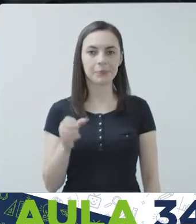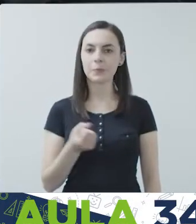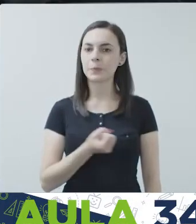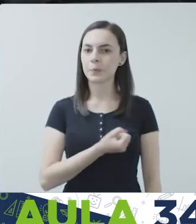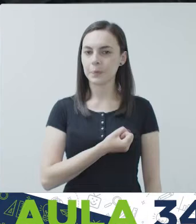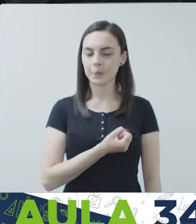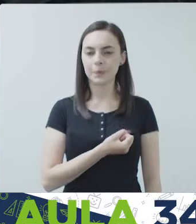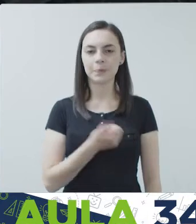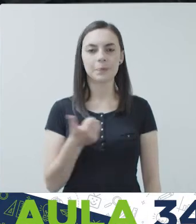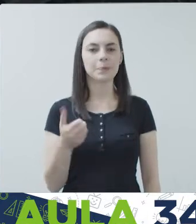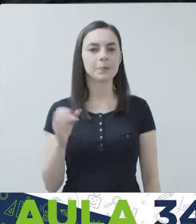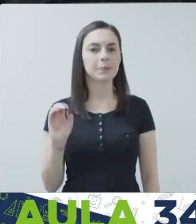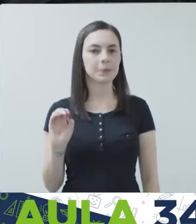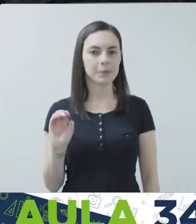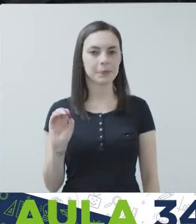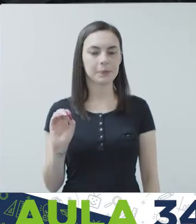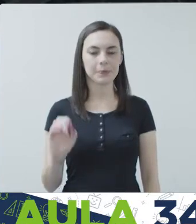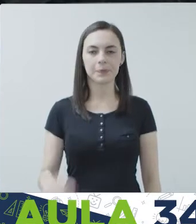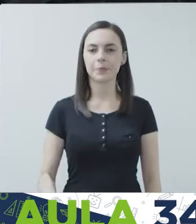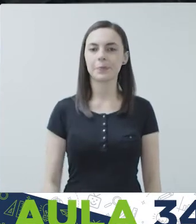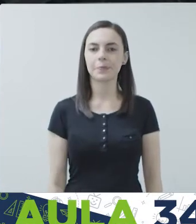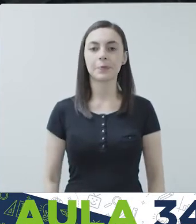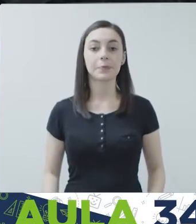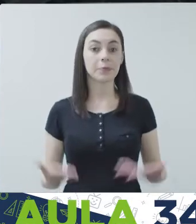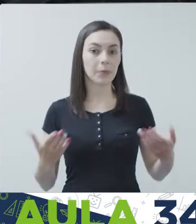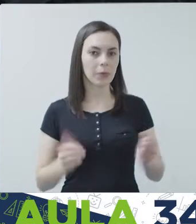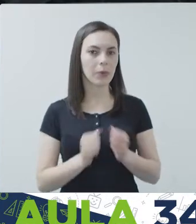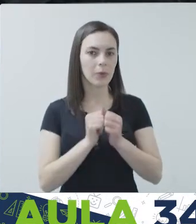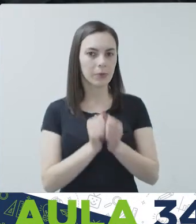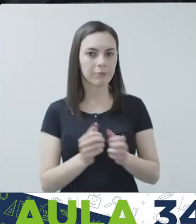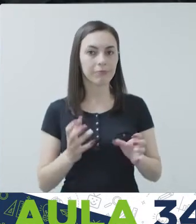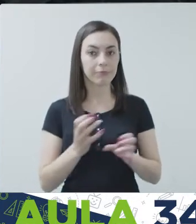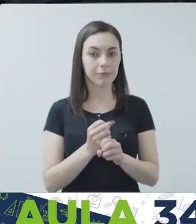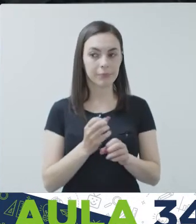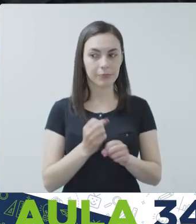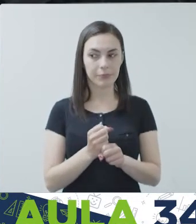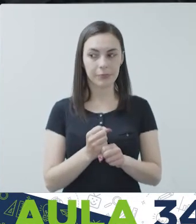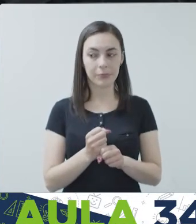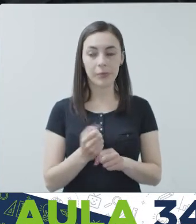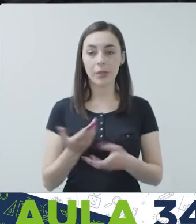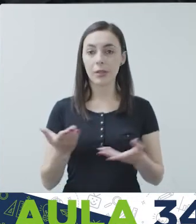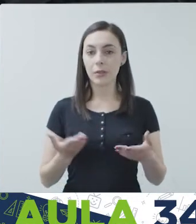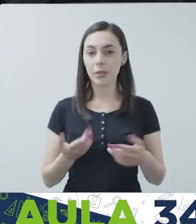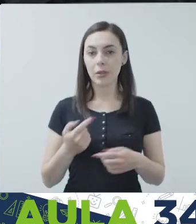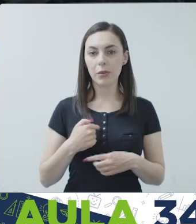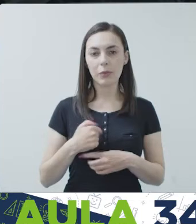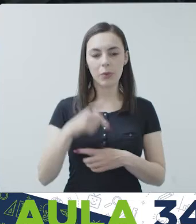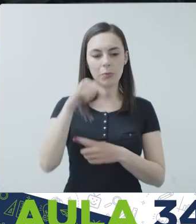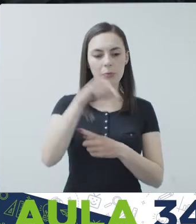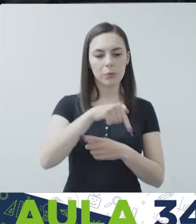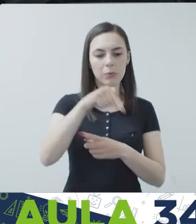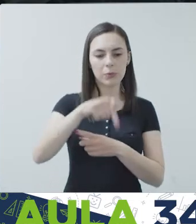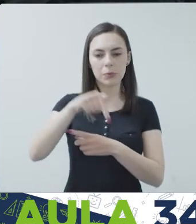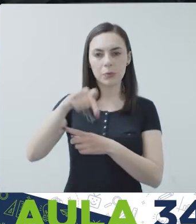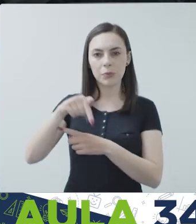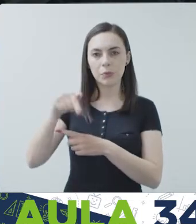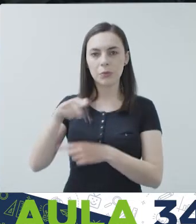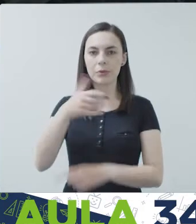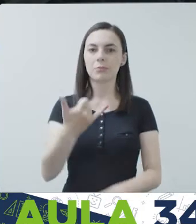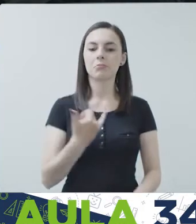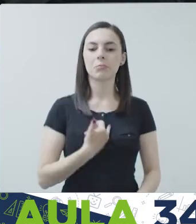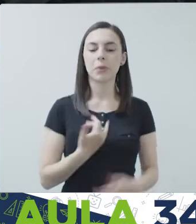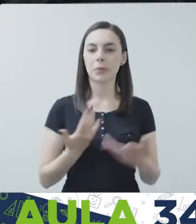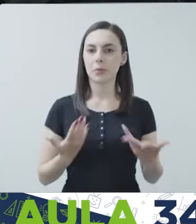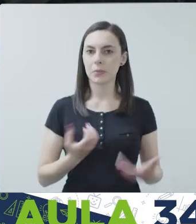Número 10. Então, vamos juntos contar? Vou apontando aqui e vocês vão falando bem alto aí para